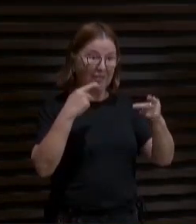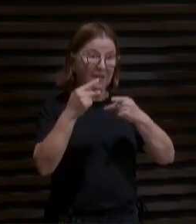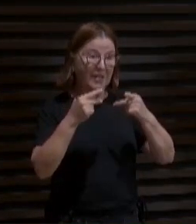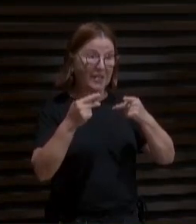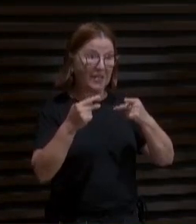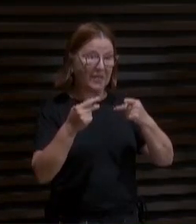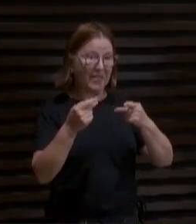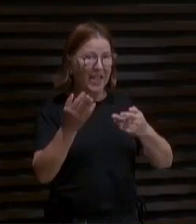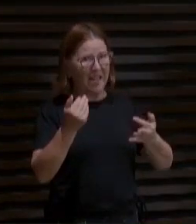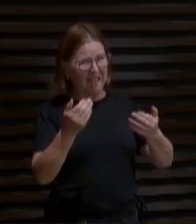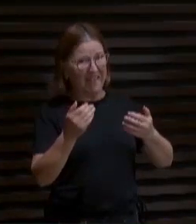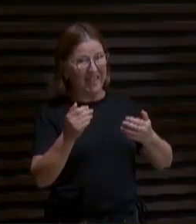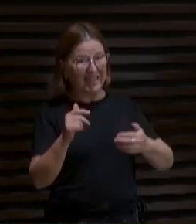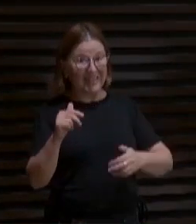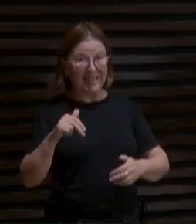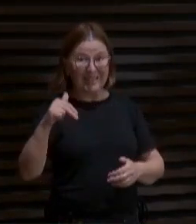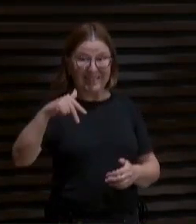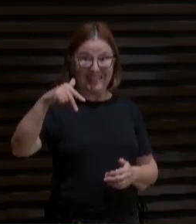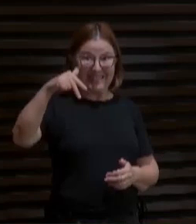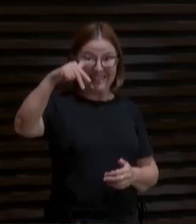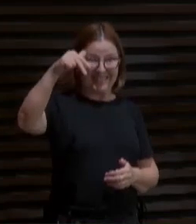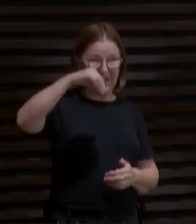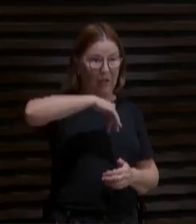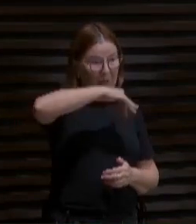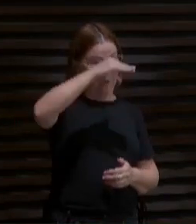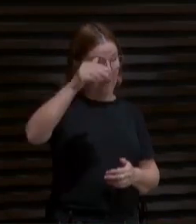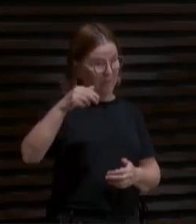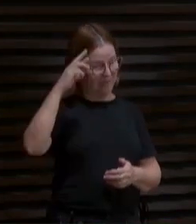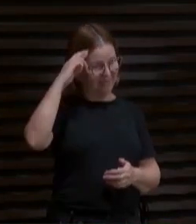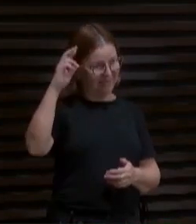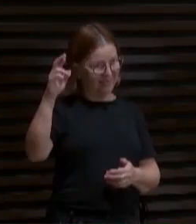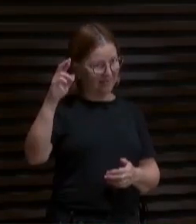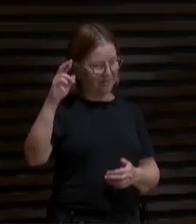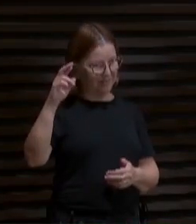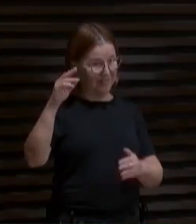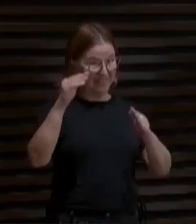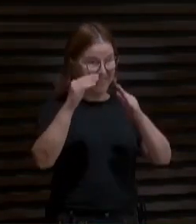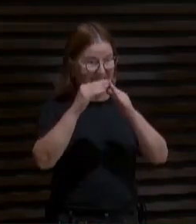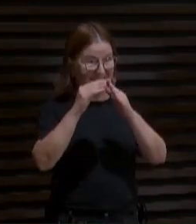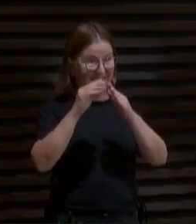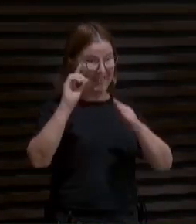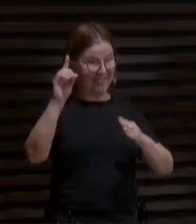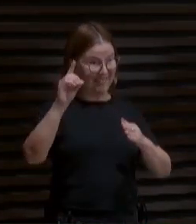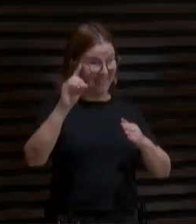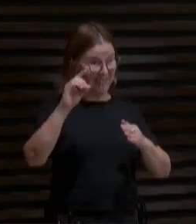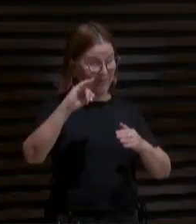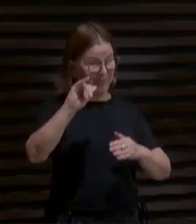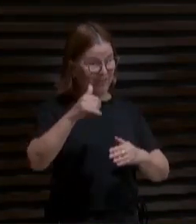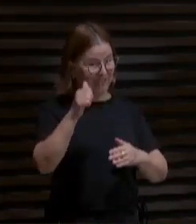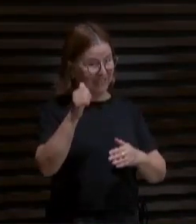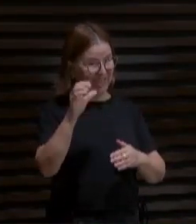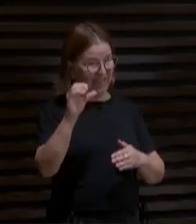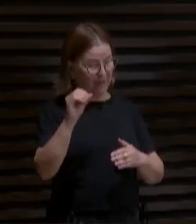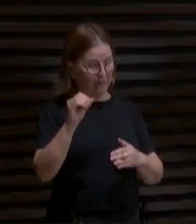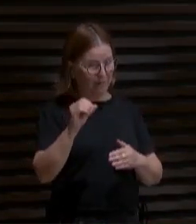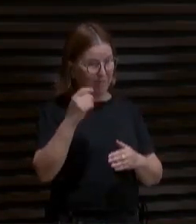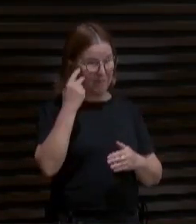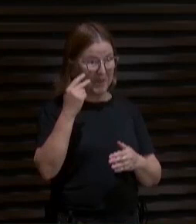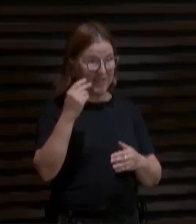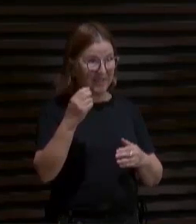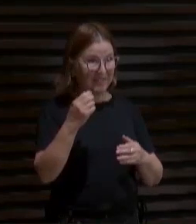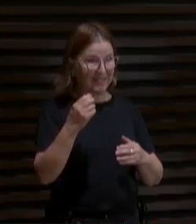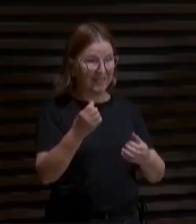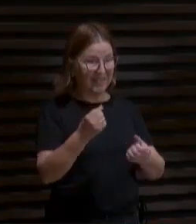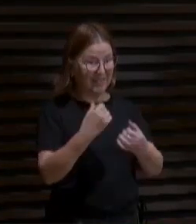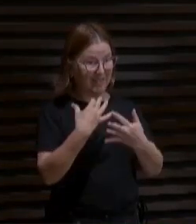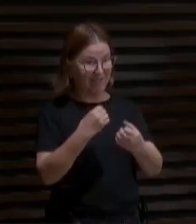vinde, subamos ao monte do Senhor e à casa do Deus de Jacó, para que nos ensine os